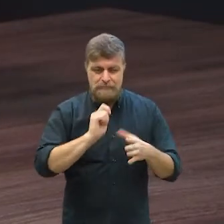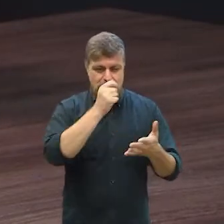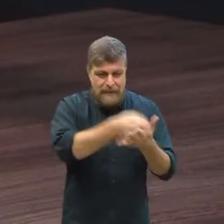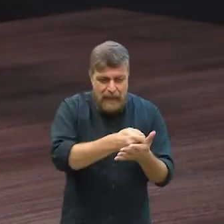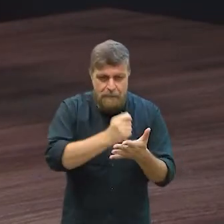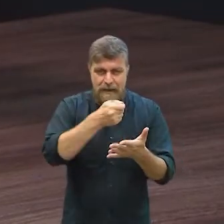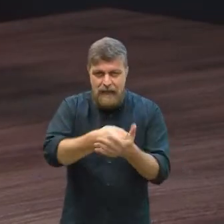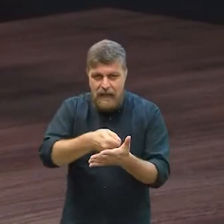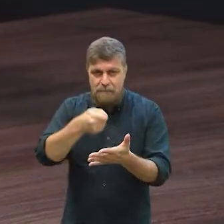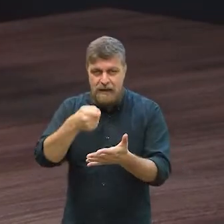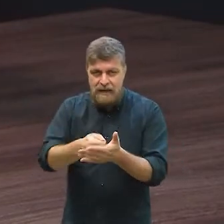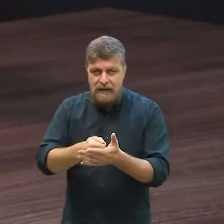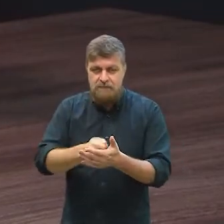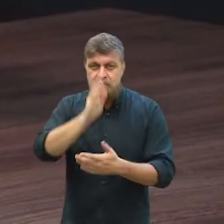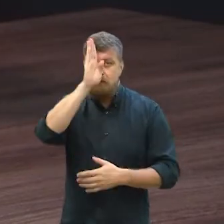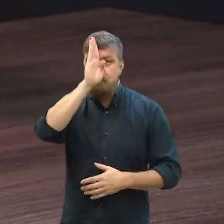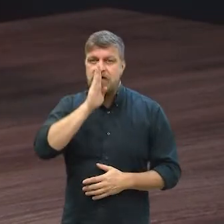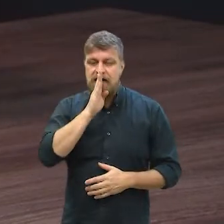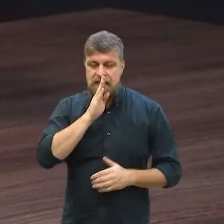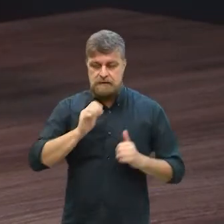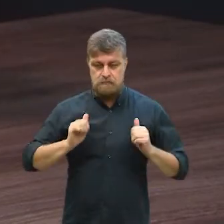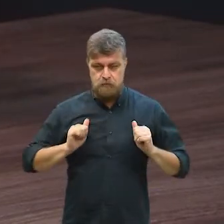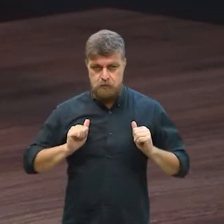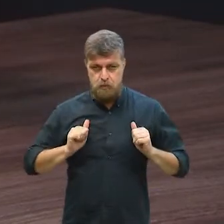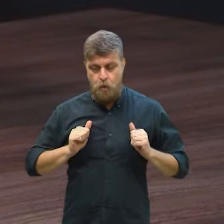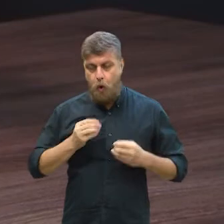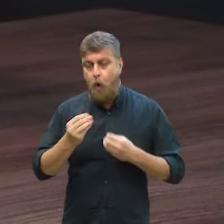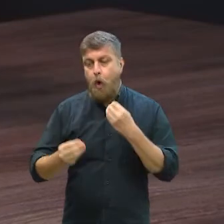pagamento das taxas por um período. Como que está